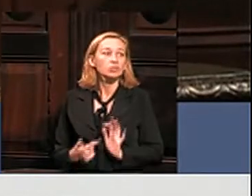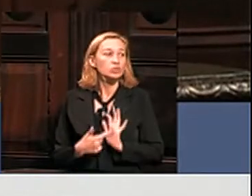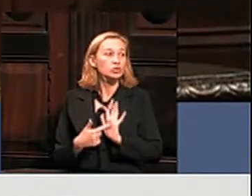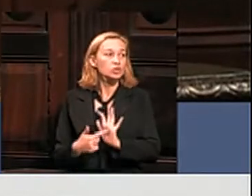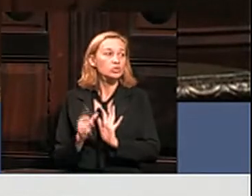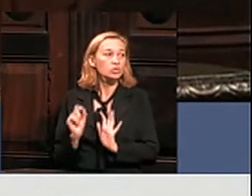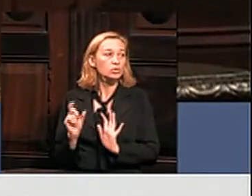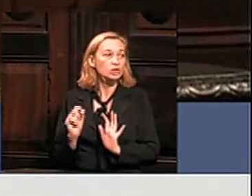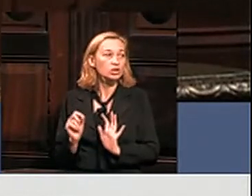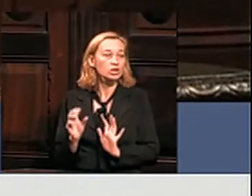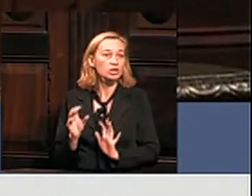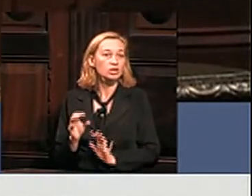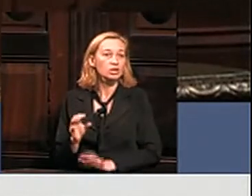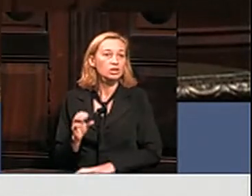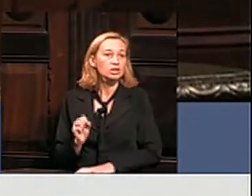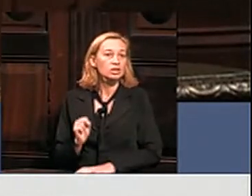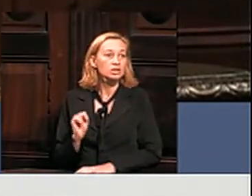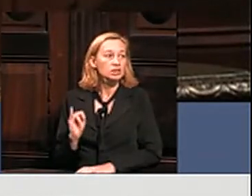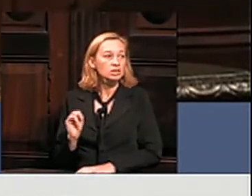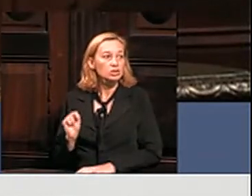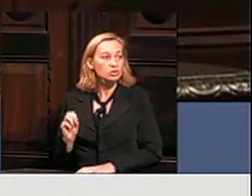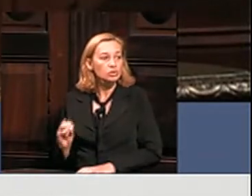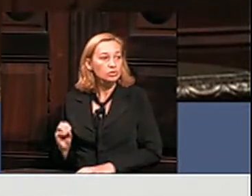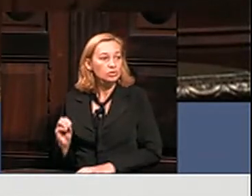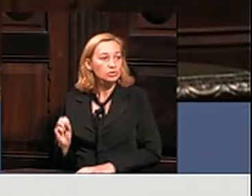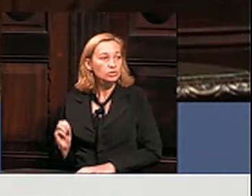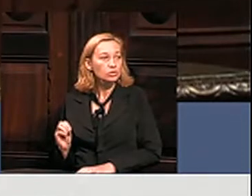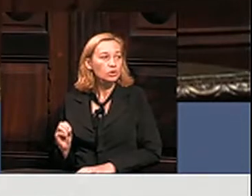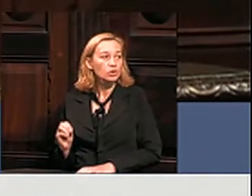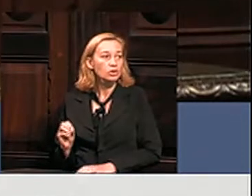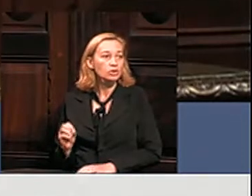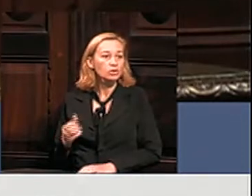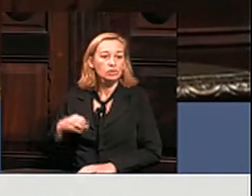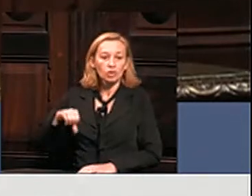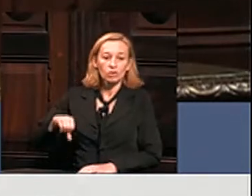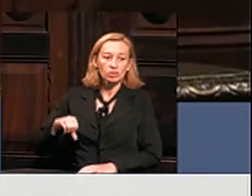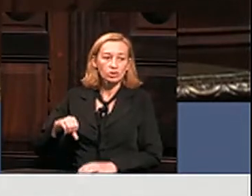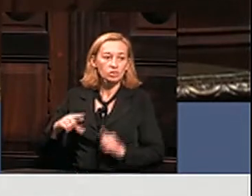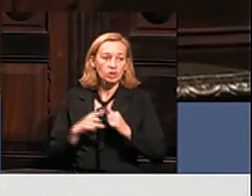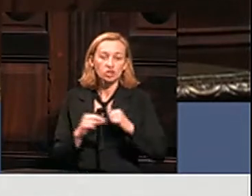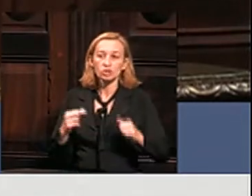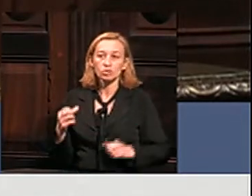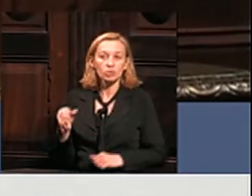o inciso 9 do artigo 8º,